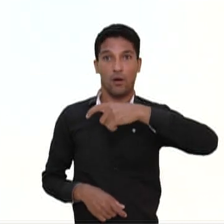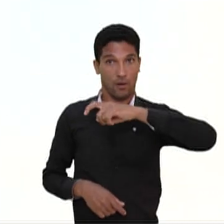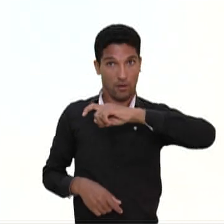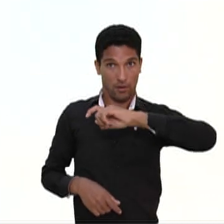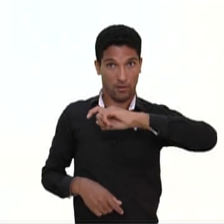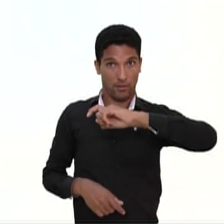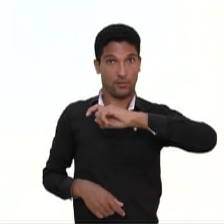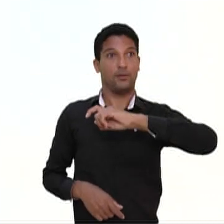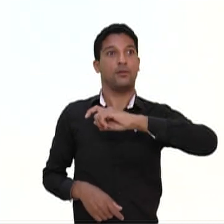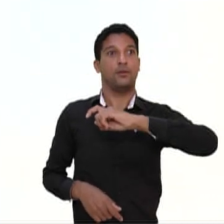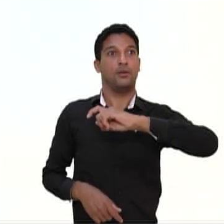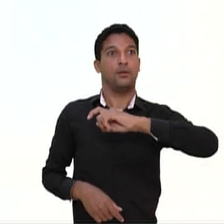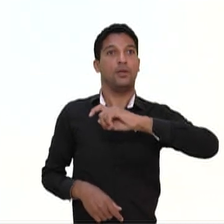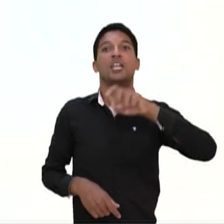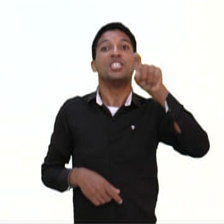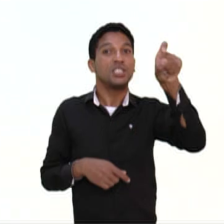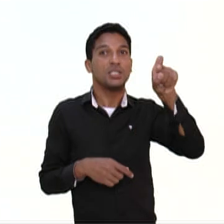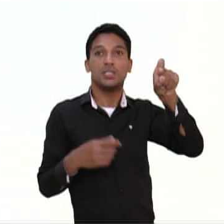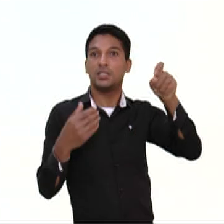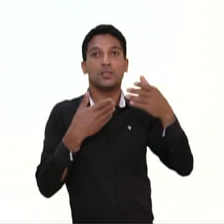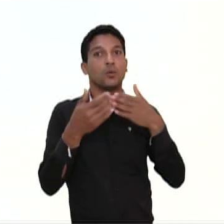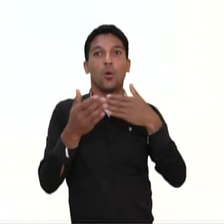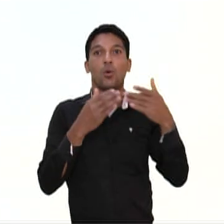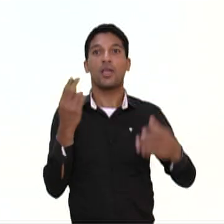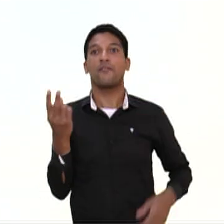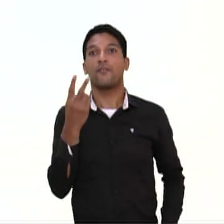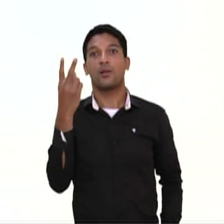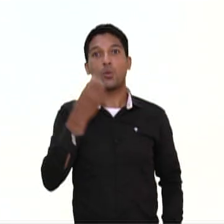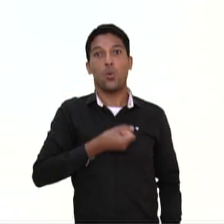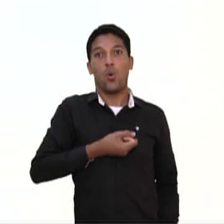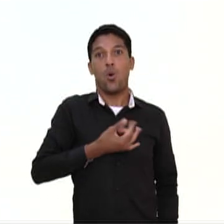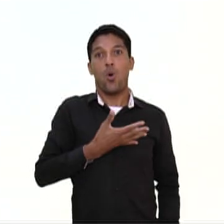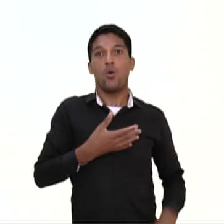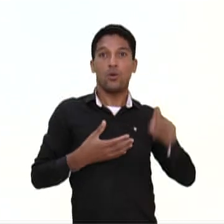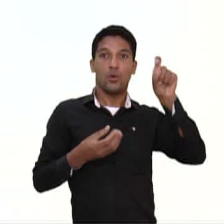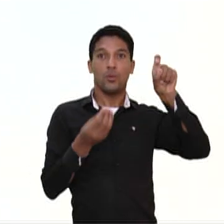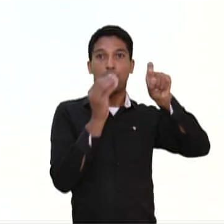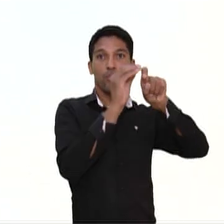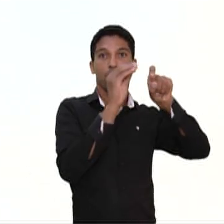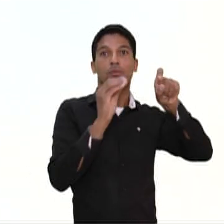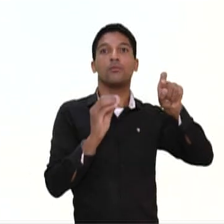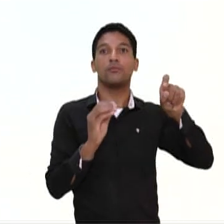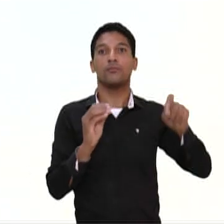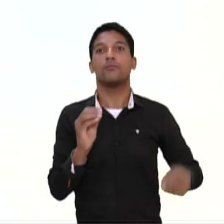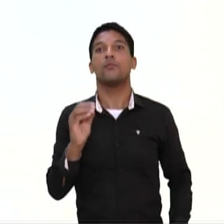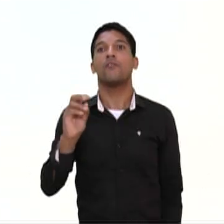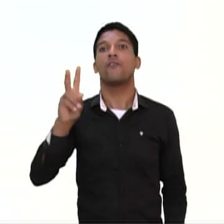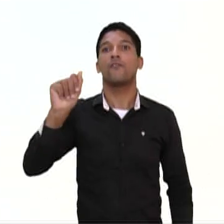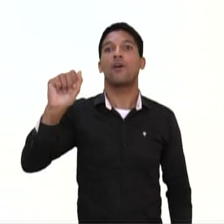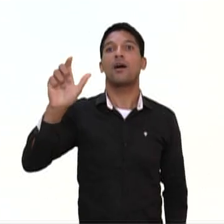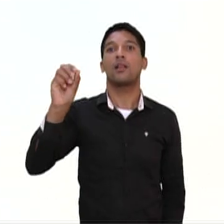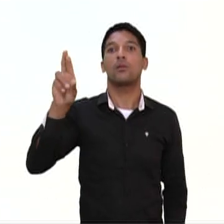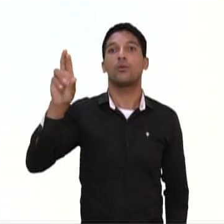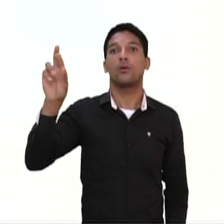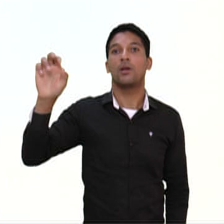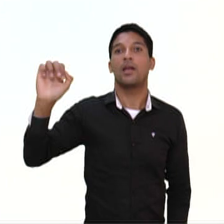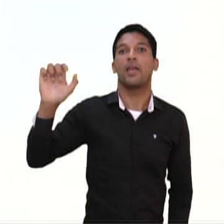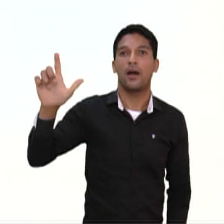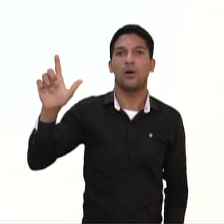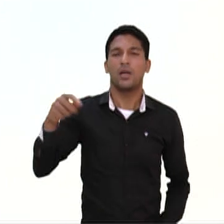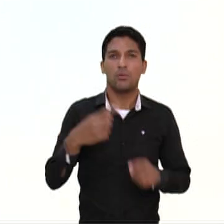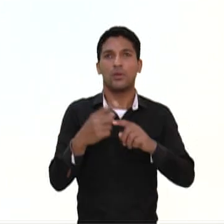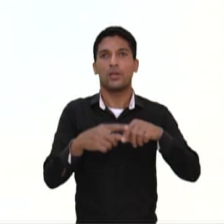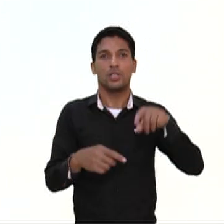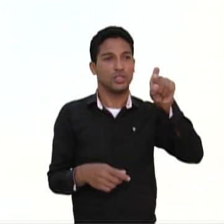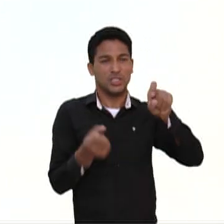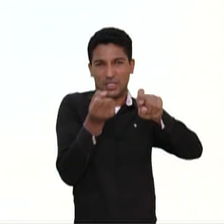real. Se eu estou falando assim, de qualquer valor real, o que eu estou dizendo, né? Eu estou falando assim, ó, eu tenho infinitos valores,